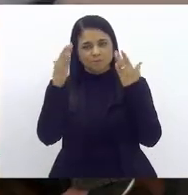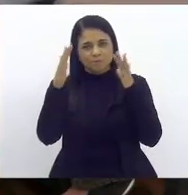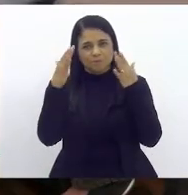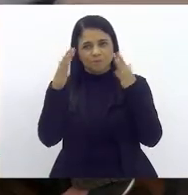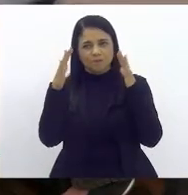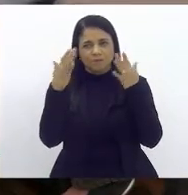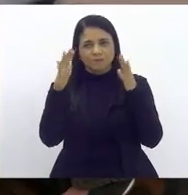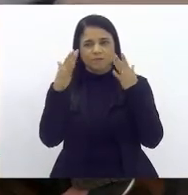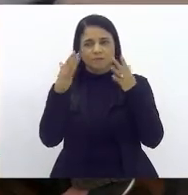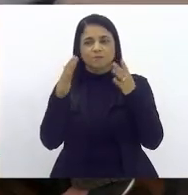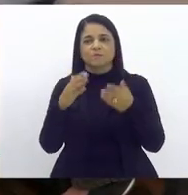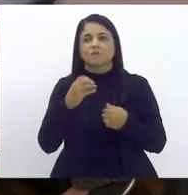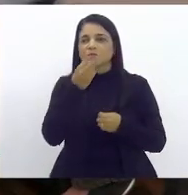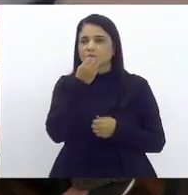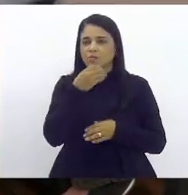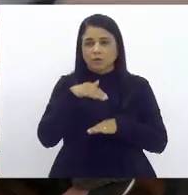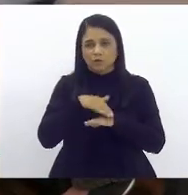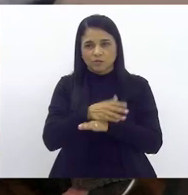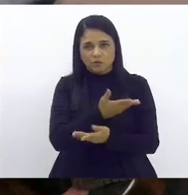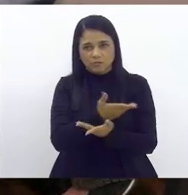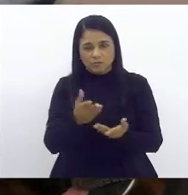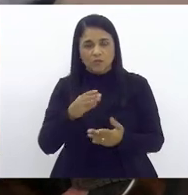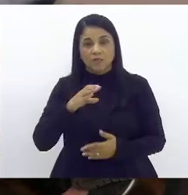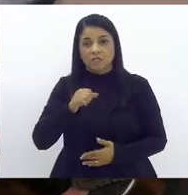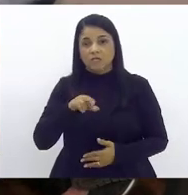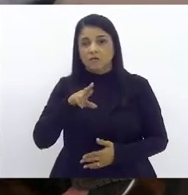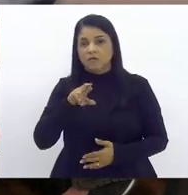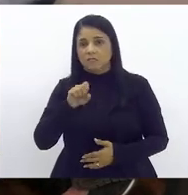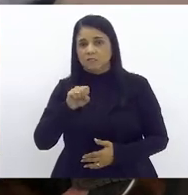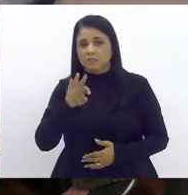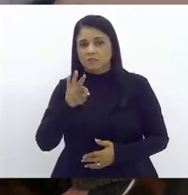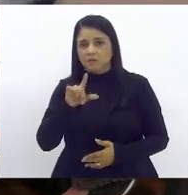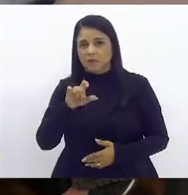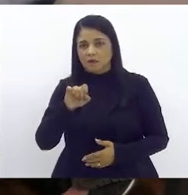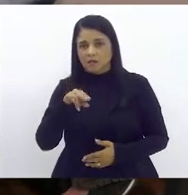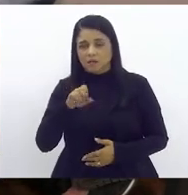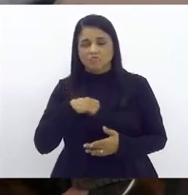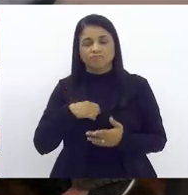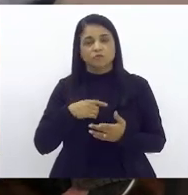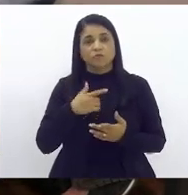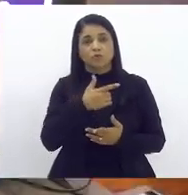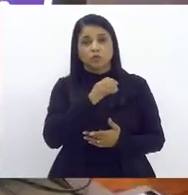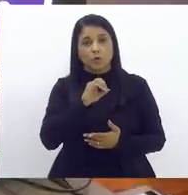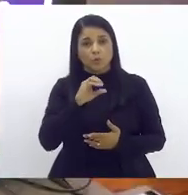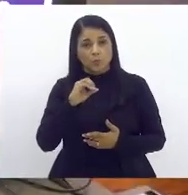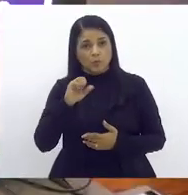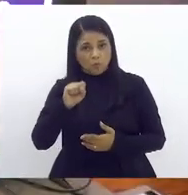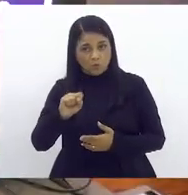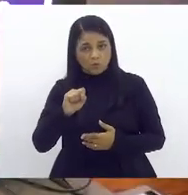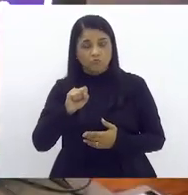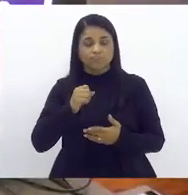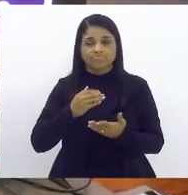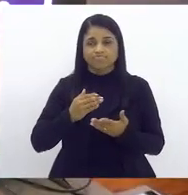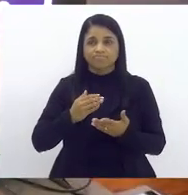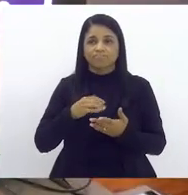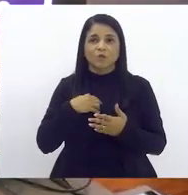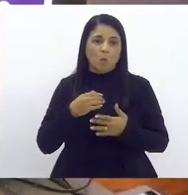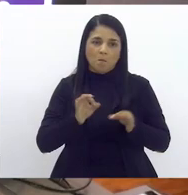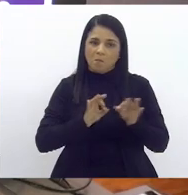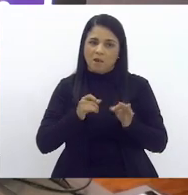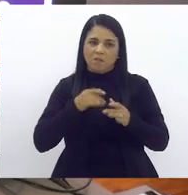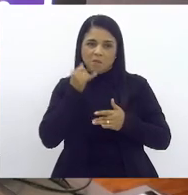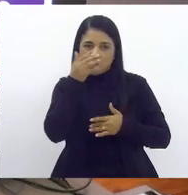Cris Lane. Boa noite a todos. Meu nome é Cris Lane, sou agente de educação infantil desde 2008. Eu não estava preparada para falar, não,